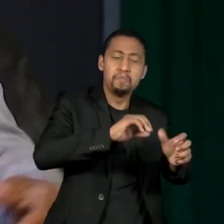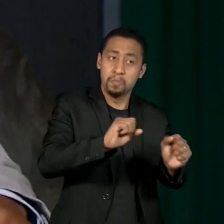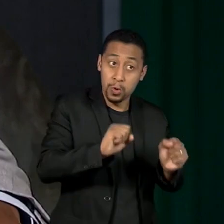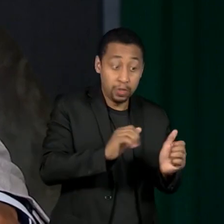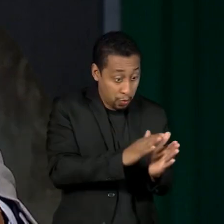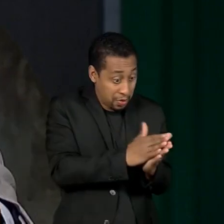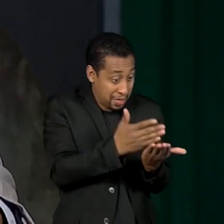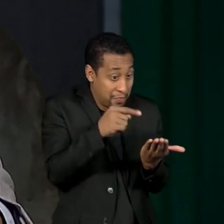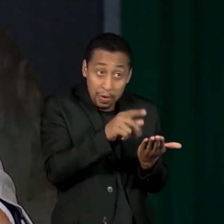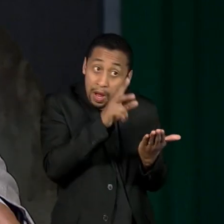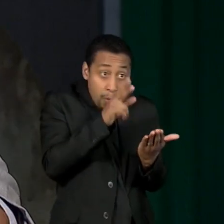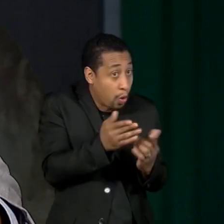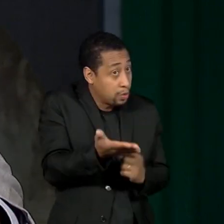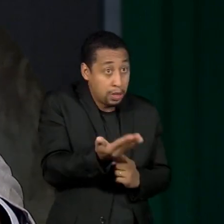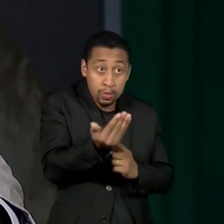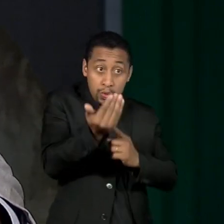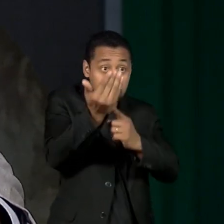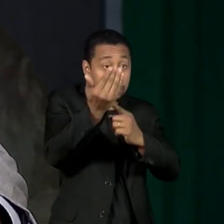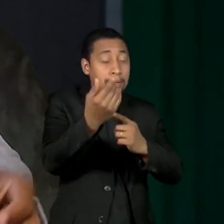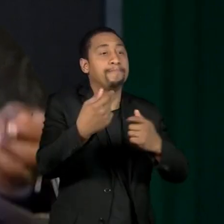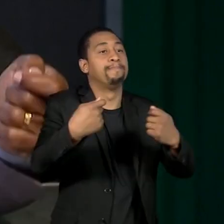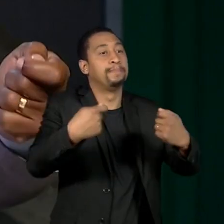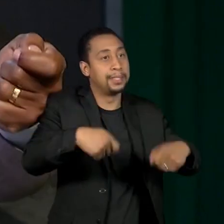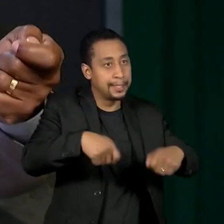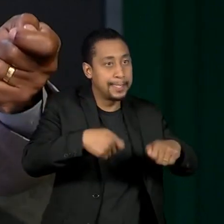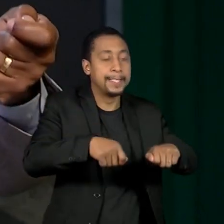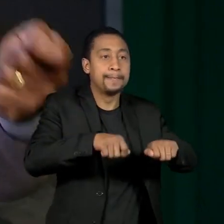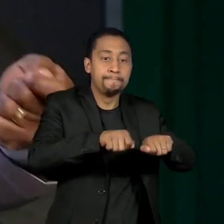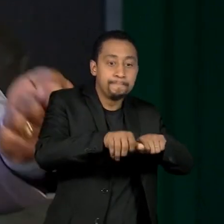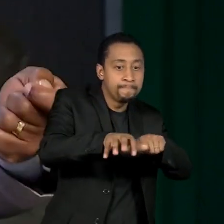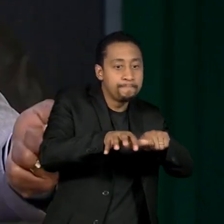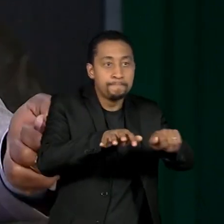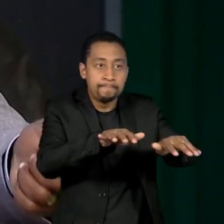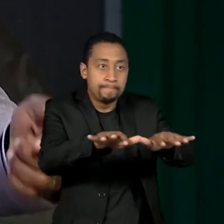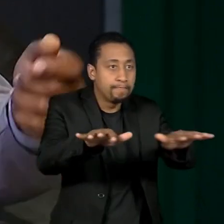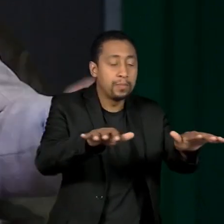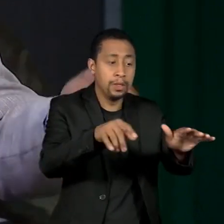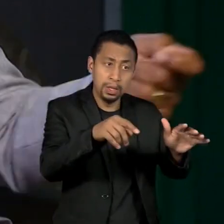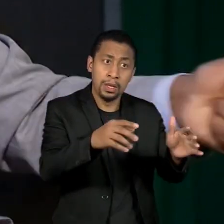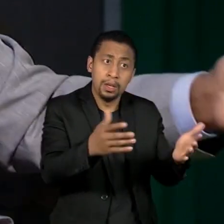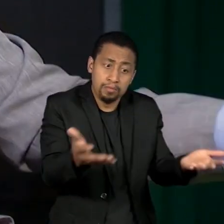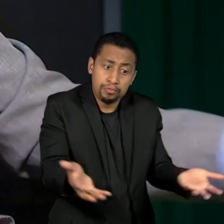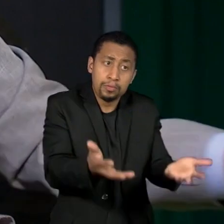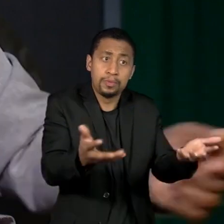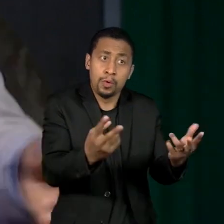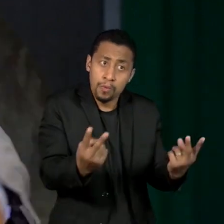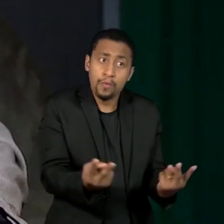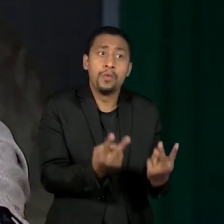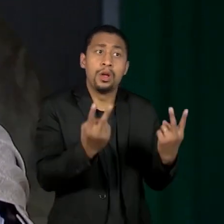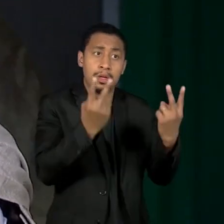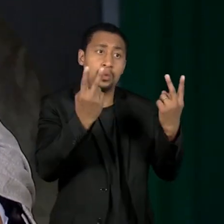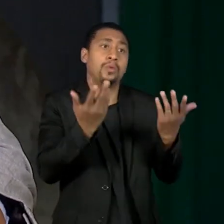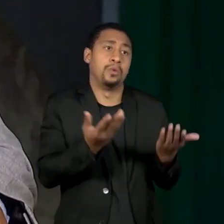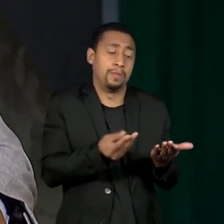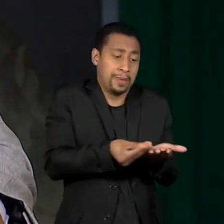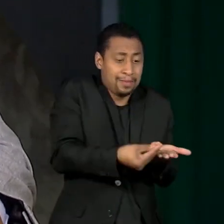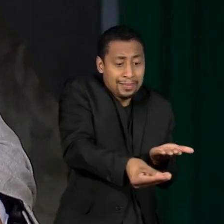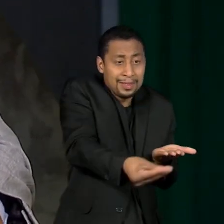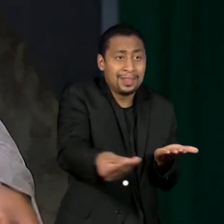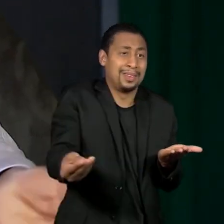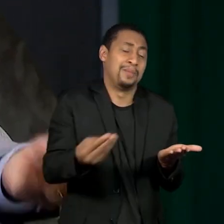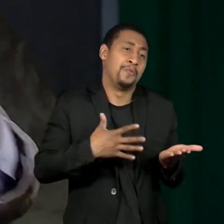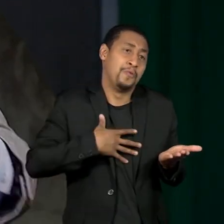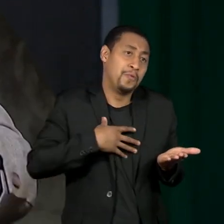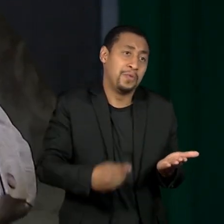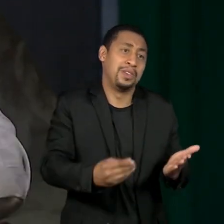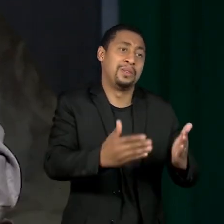mesmo e que ele precisa ser, então, um objeto de valor que, né, a gente disponibilize para os nossos filhos em casa,